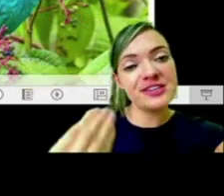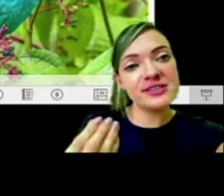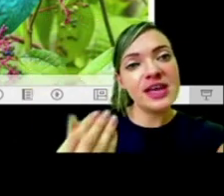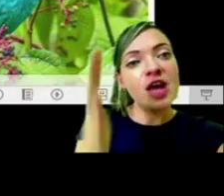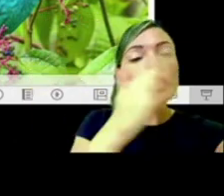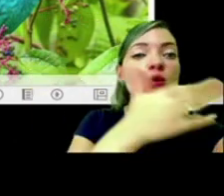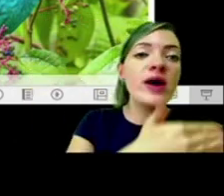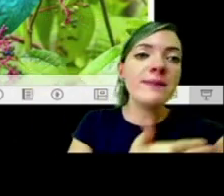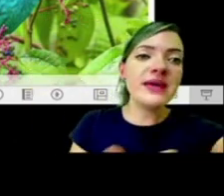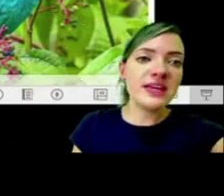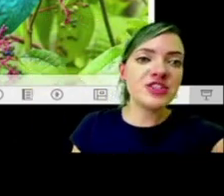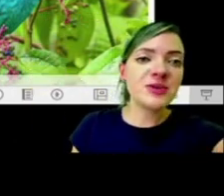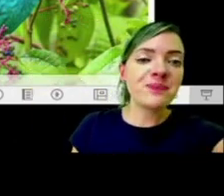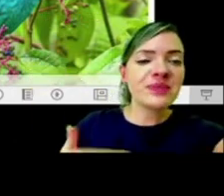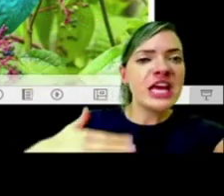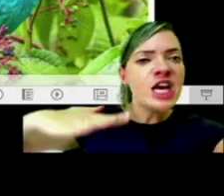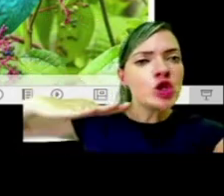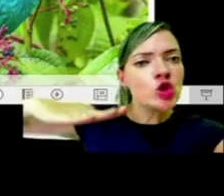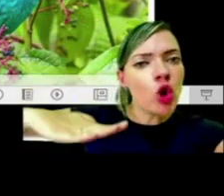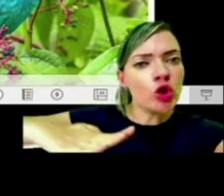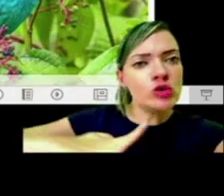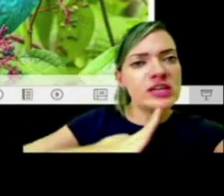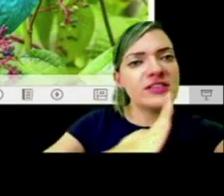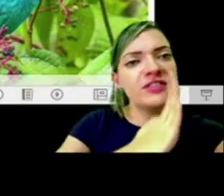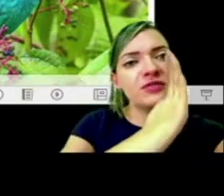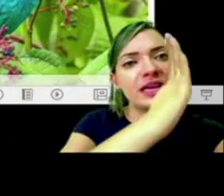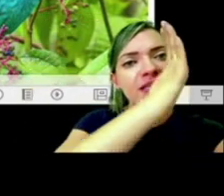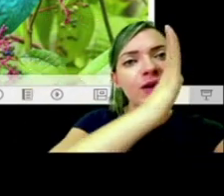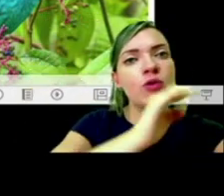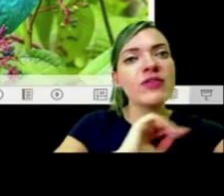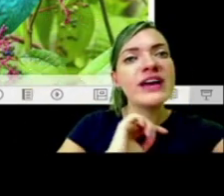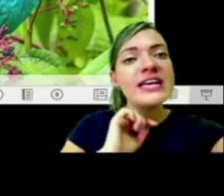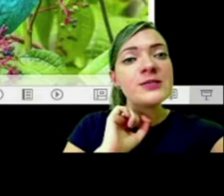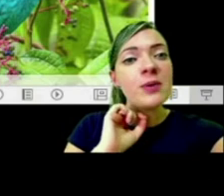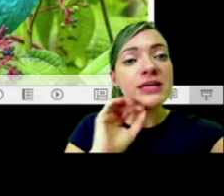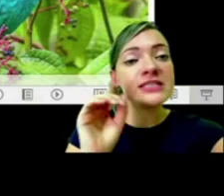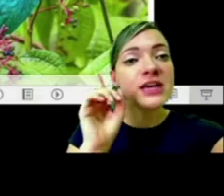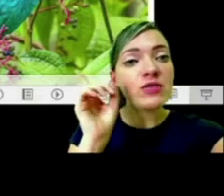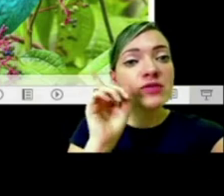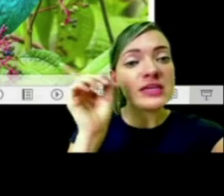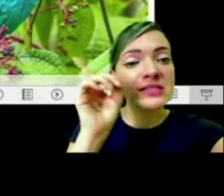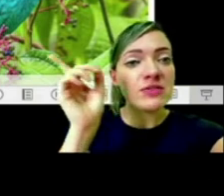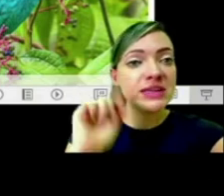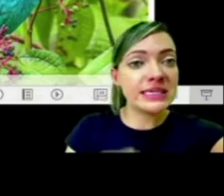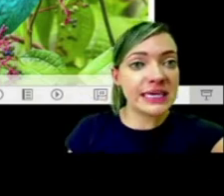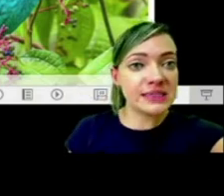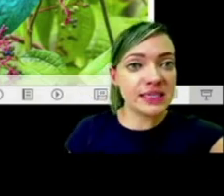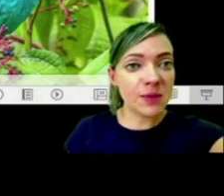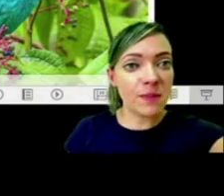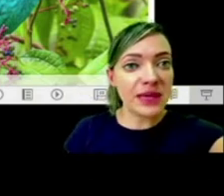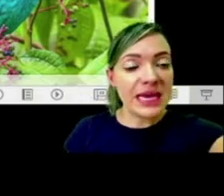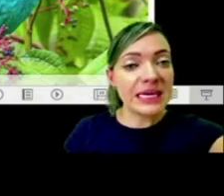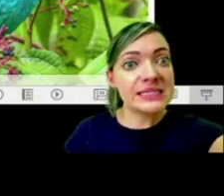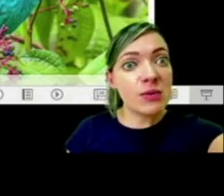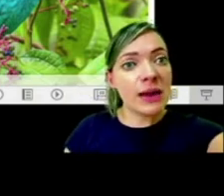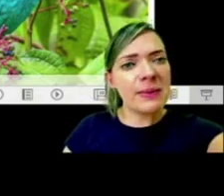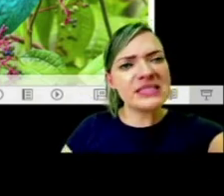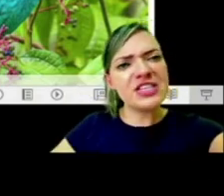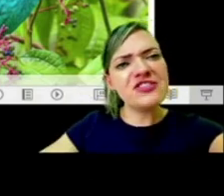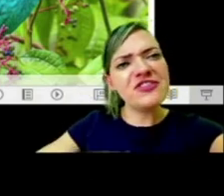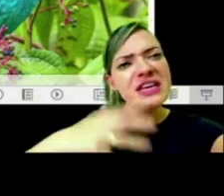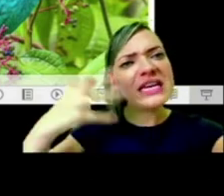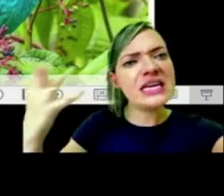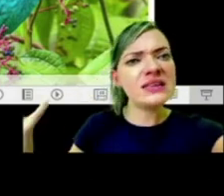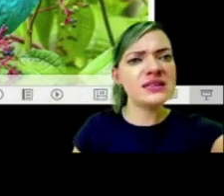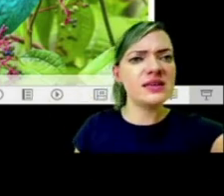densidade X num ambiente. Todo ser vivo tem essa curva exponencial que vocês estão vendo aqui acima, ó. Eles têm uma